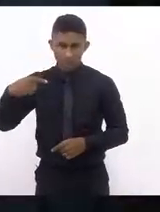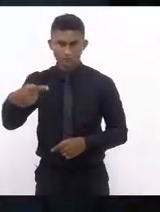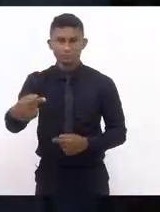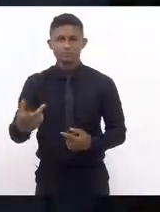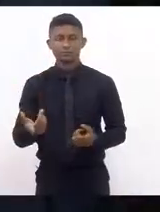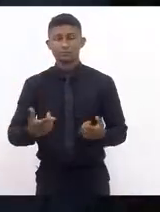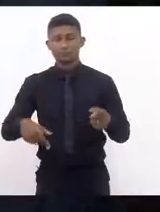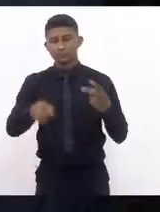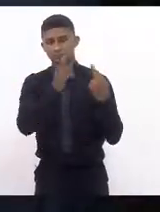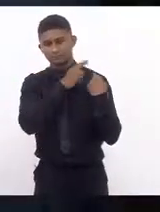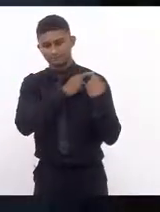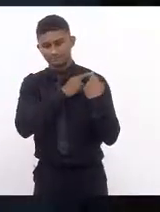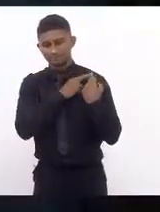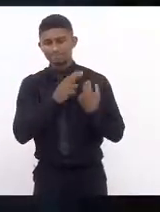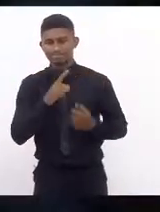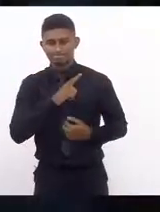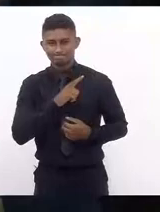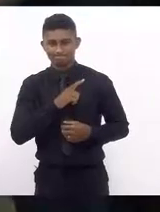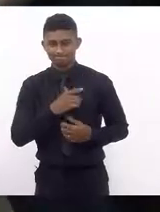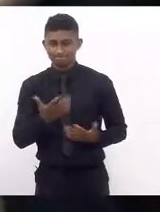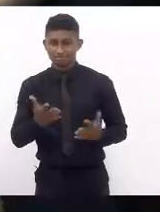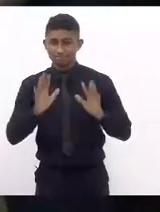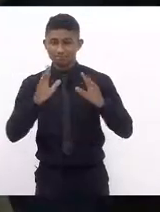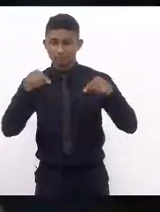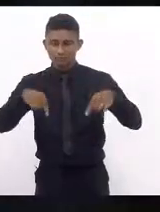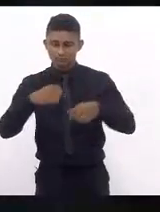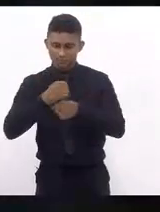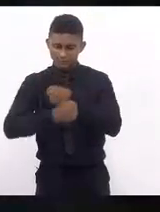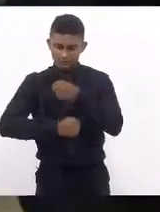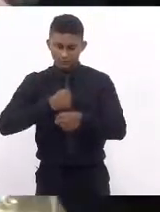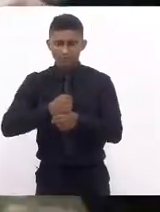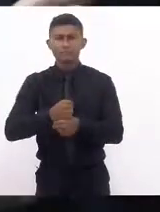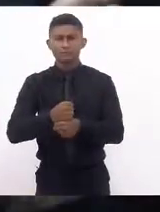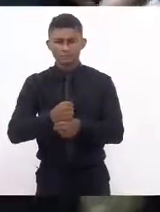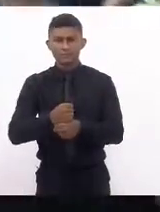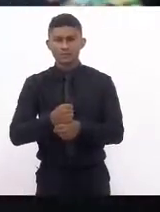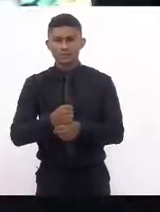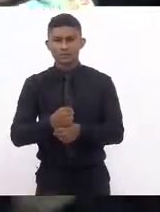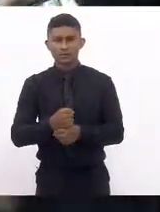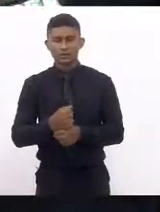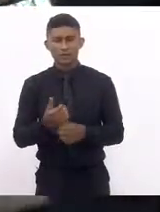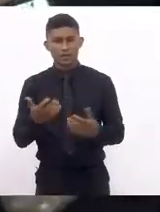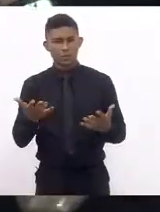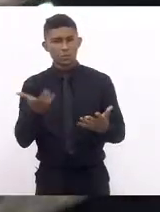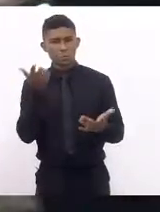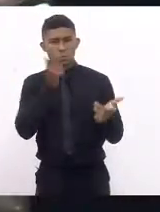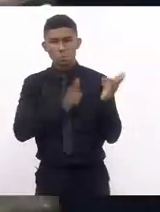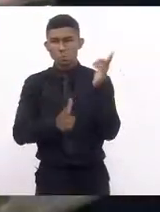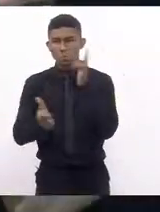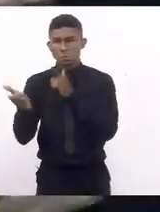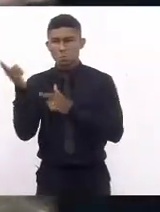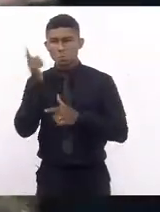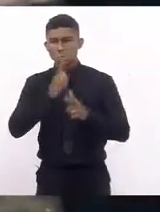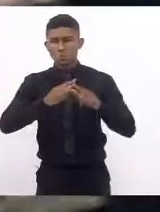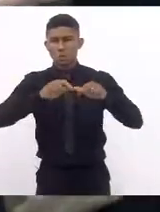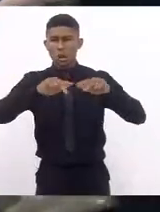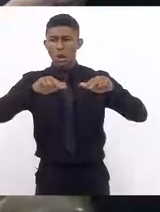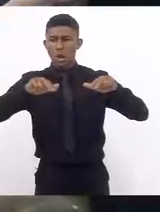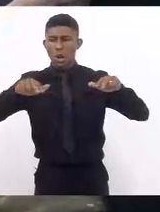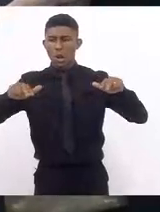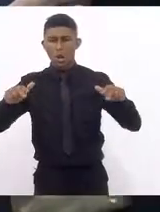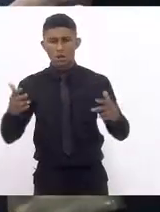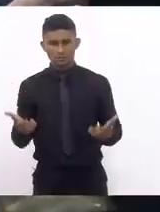responsabilidade muito grande e a gente fechar esse ano com uma produção Legislativa dessa monta fechar esse ano